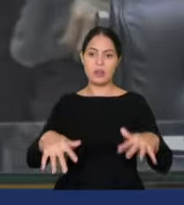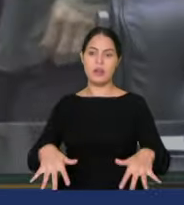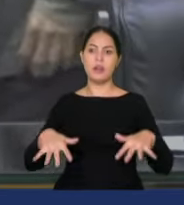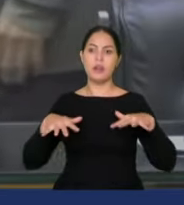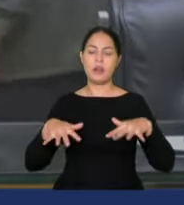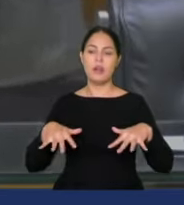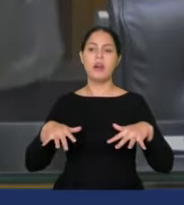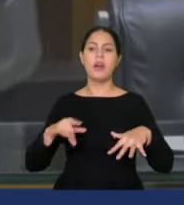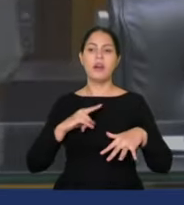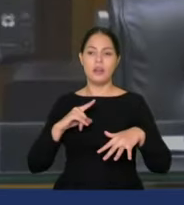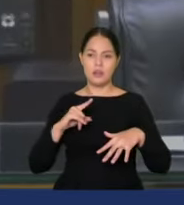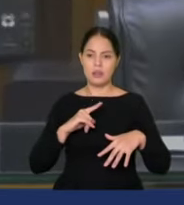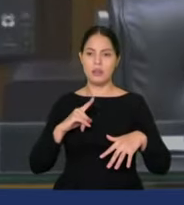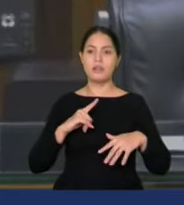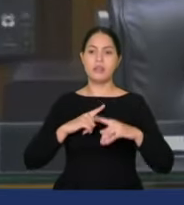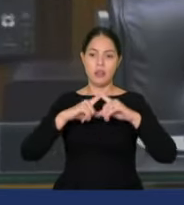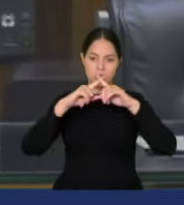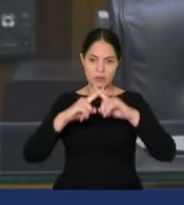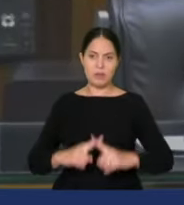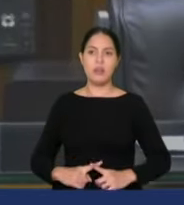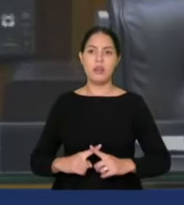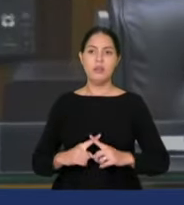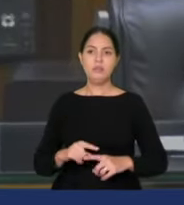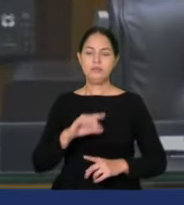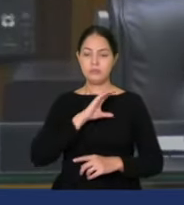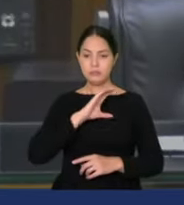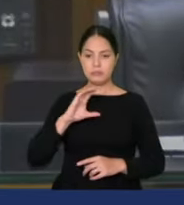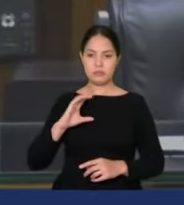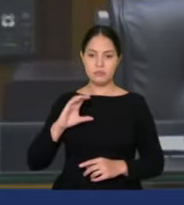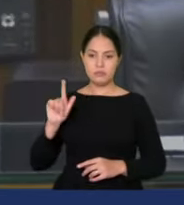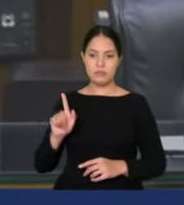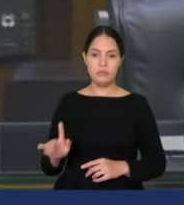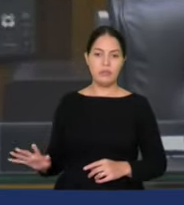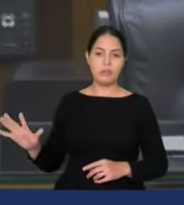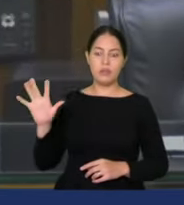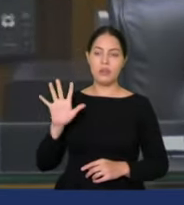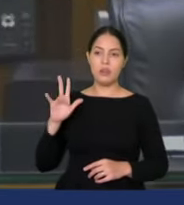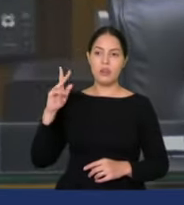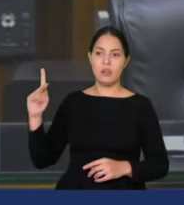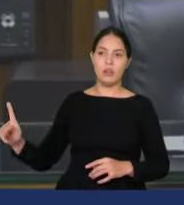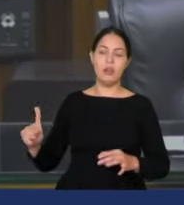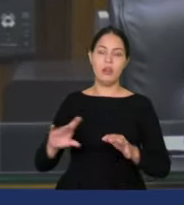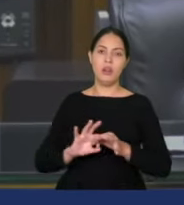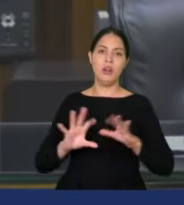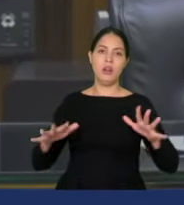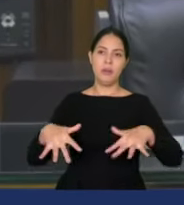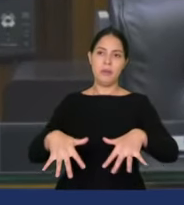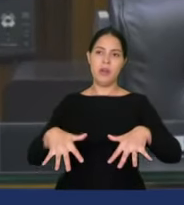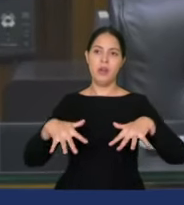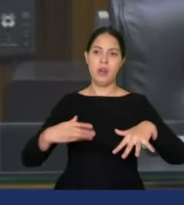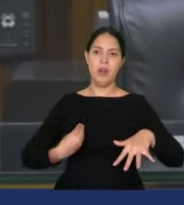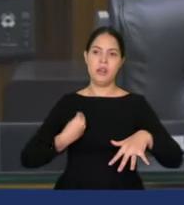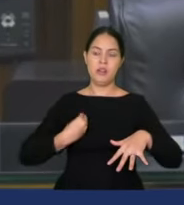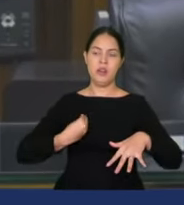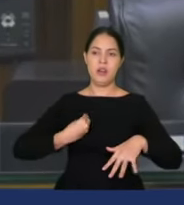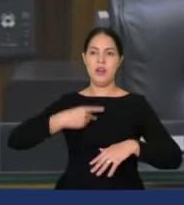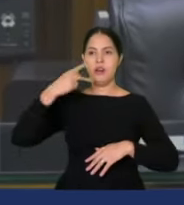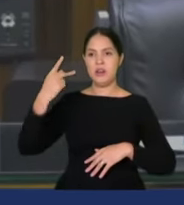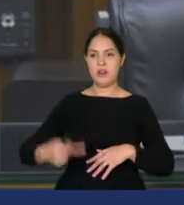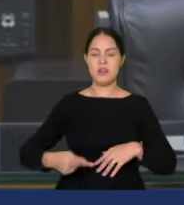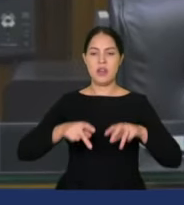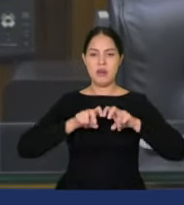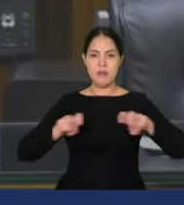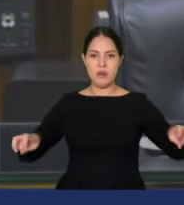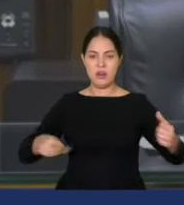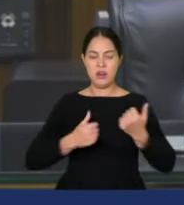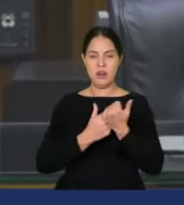concorrência aqui em torno das comissões gerais, e ele abriu aqui esse espaço, junto com a mesa da casa,